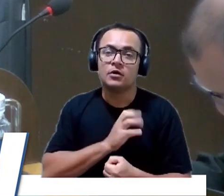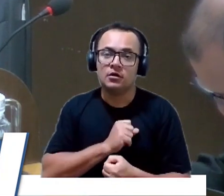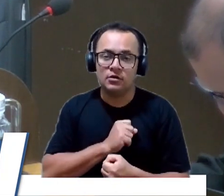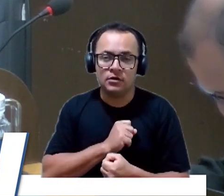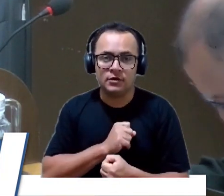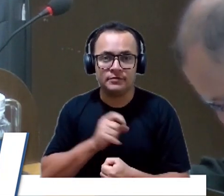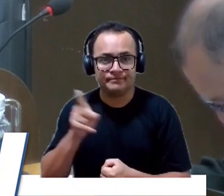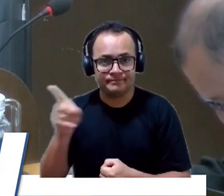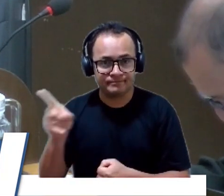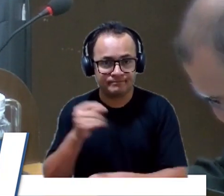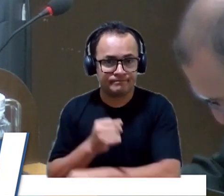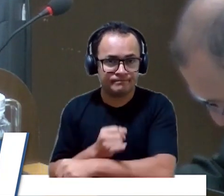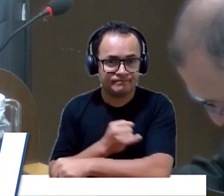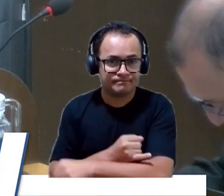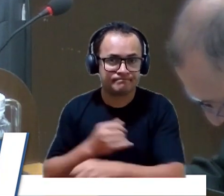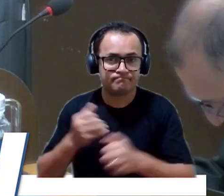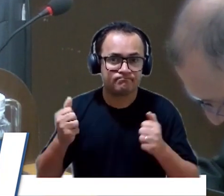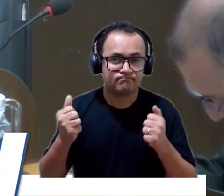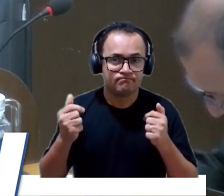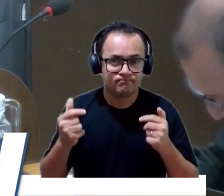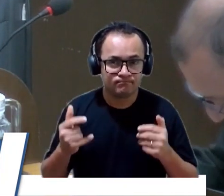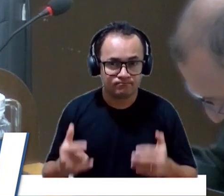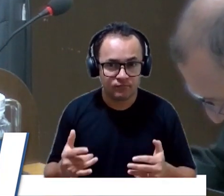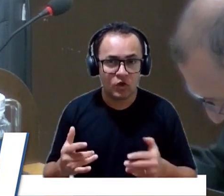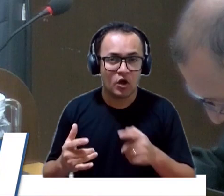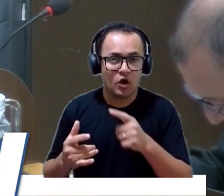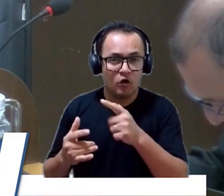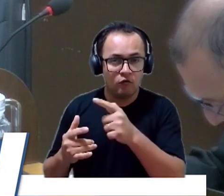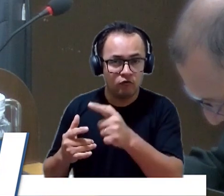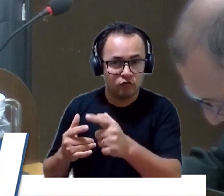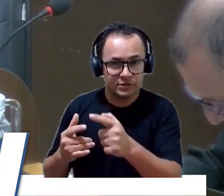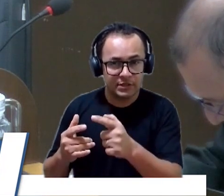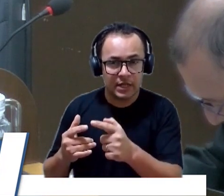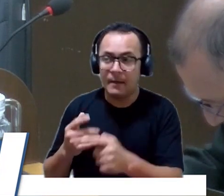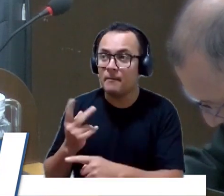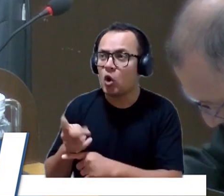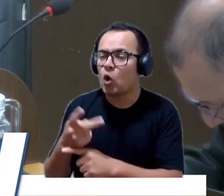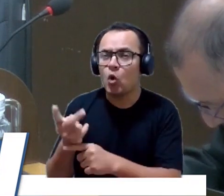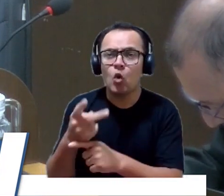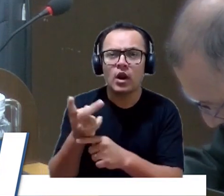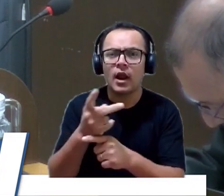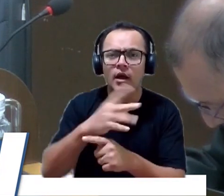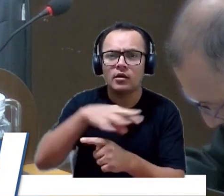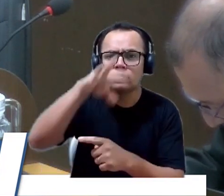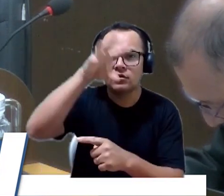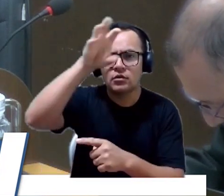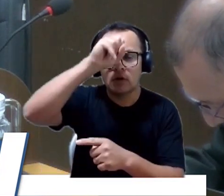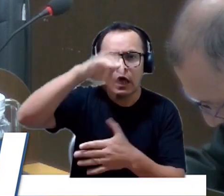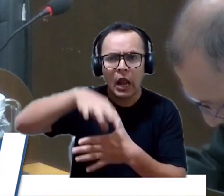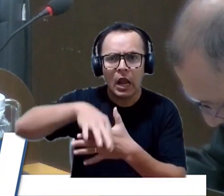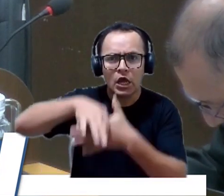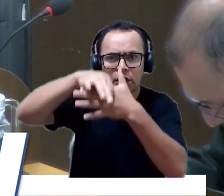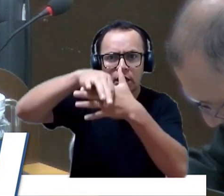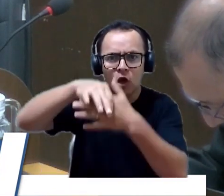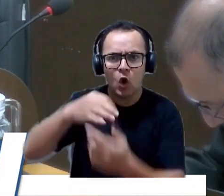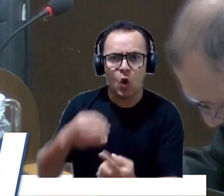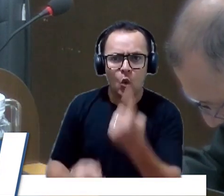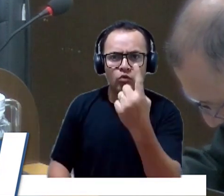disse, quando você busca na doutrina espírita, ela não tem um líder. São vários centros